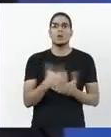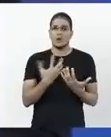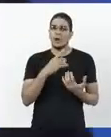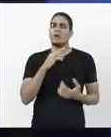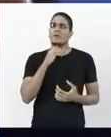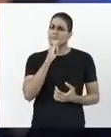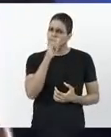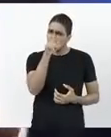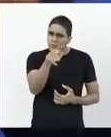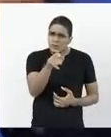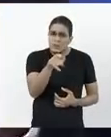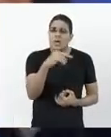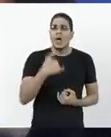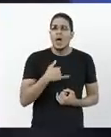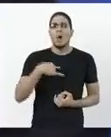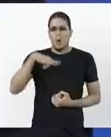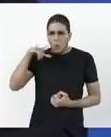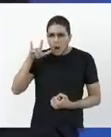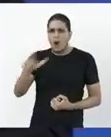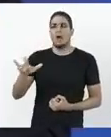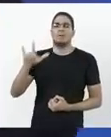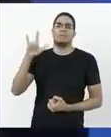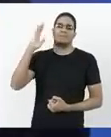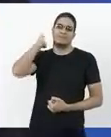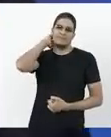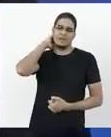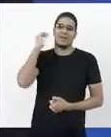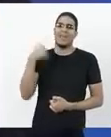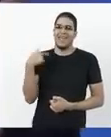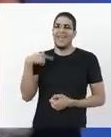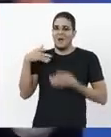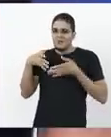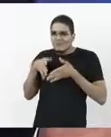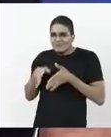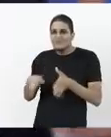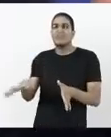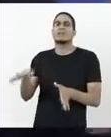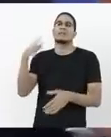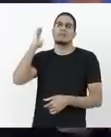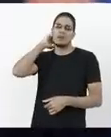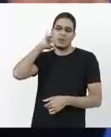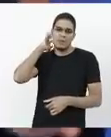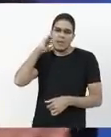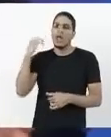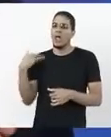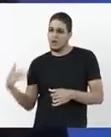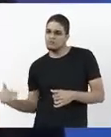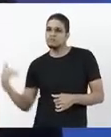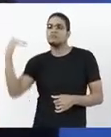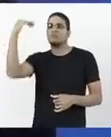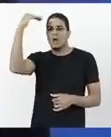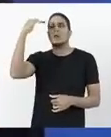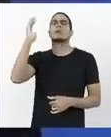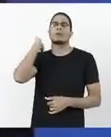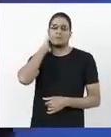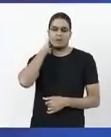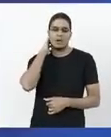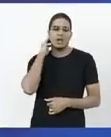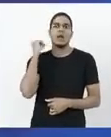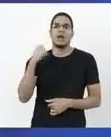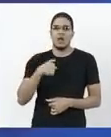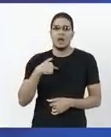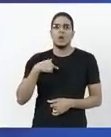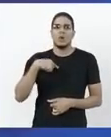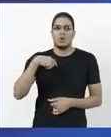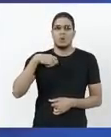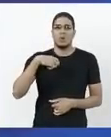Belém, que eu nasci e fui criado em Belém. Com 55 anos, moro hoje na periferia, num bairro, onde